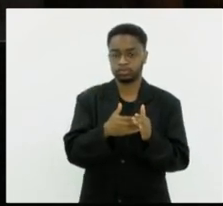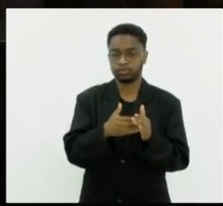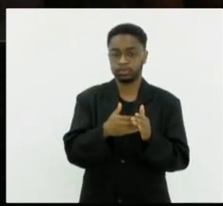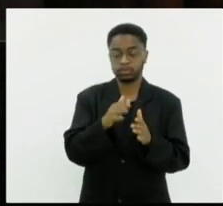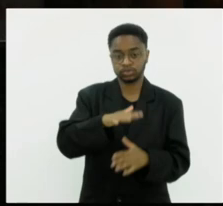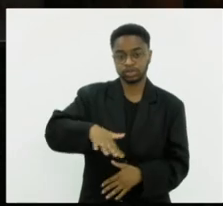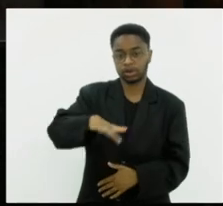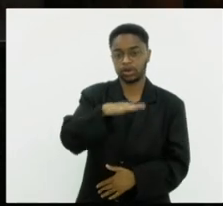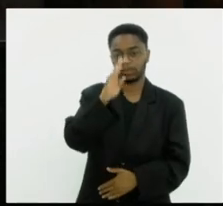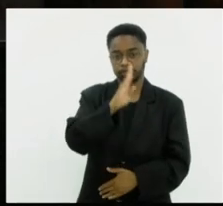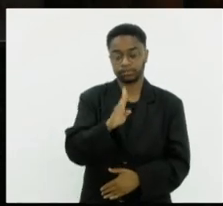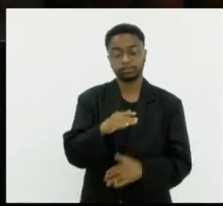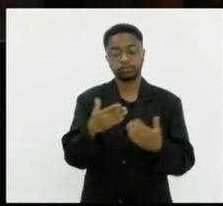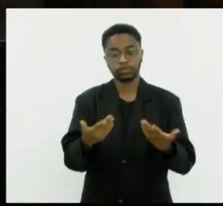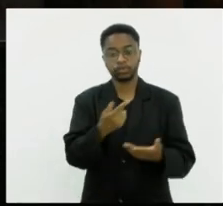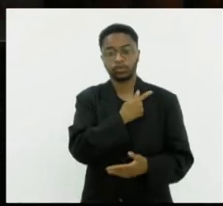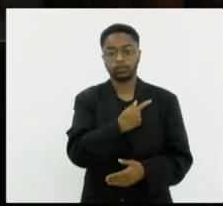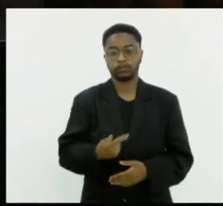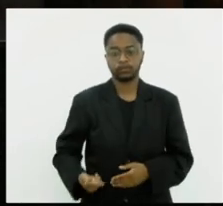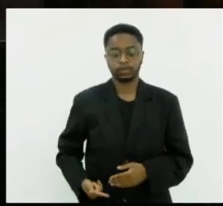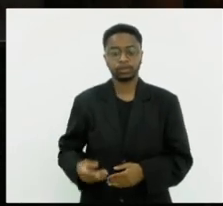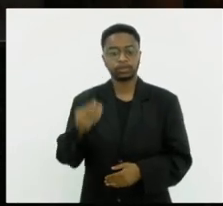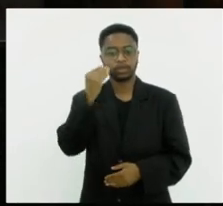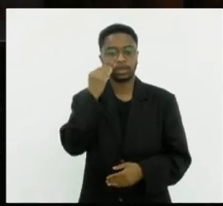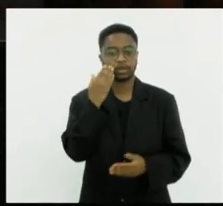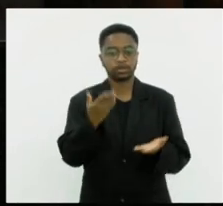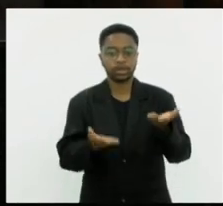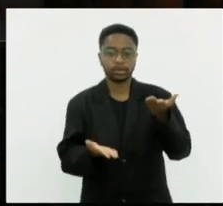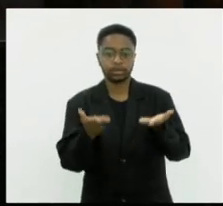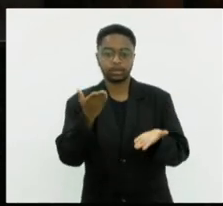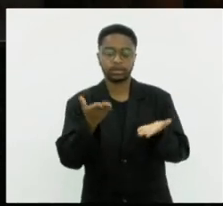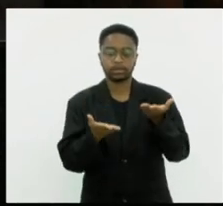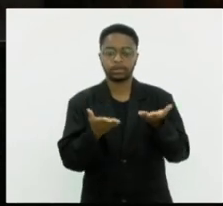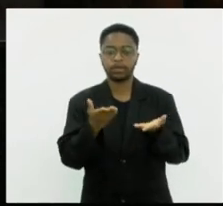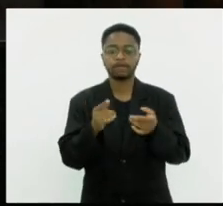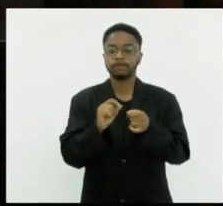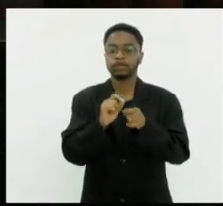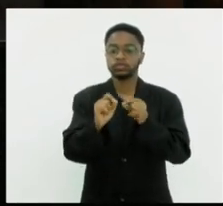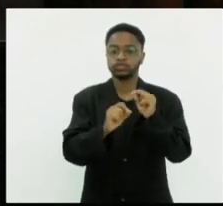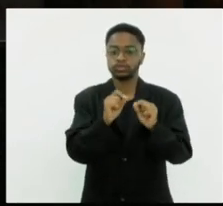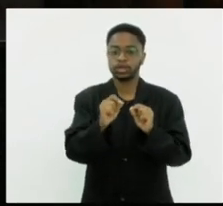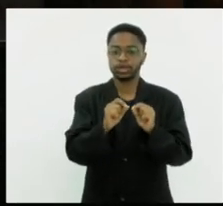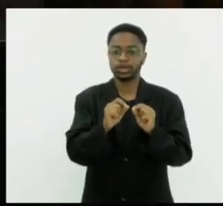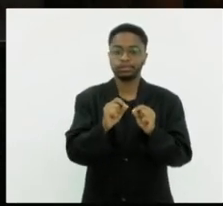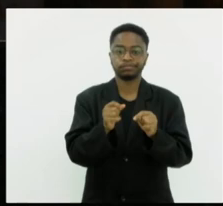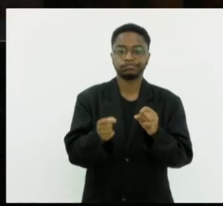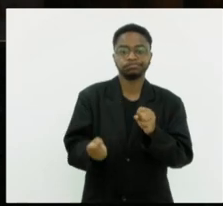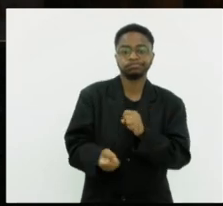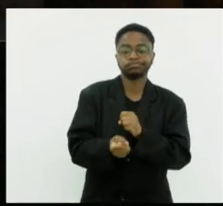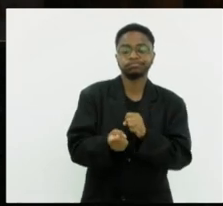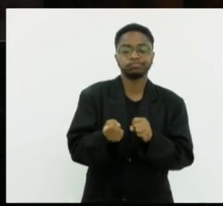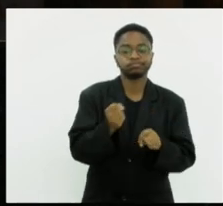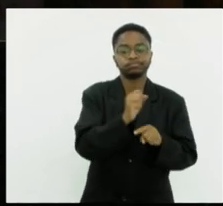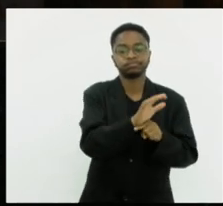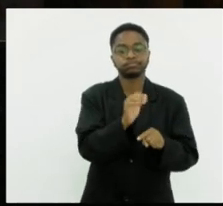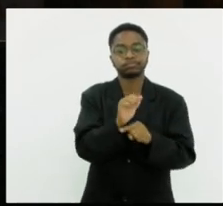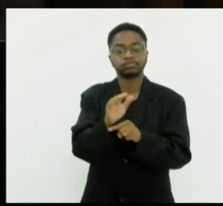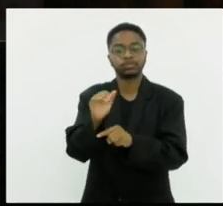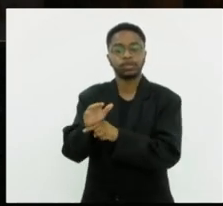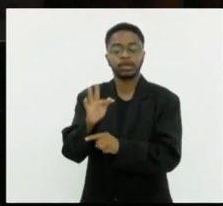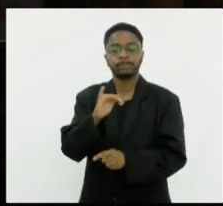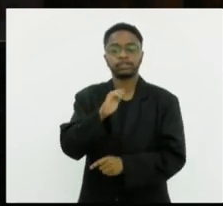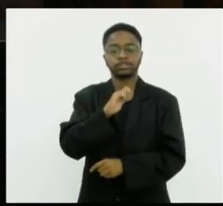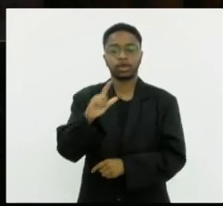como compensação da alta carga tributária, alivia nos benefícios fiscais, numa combinação que nunca